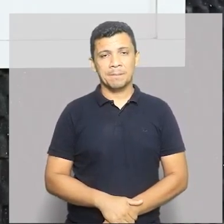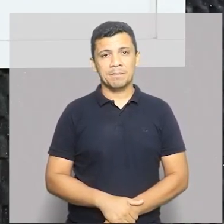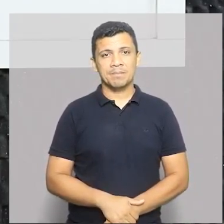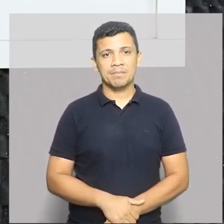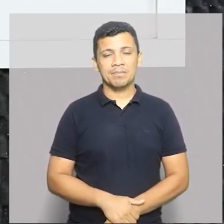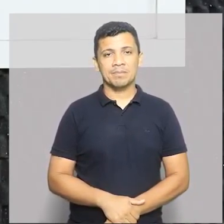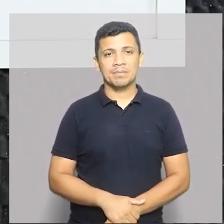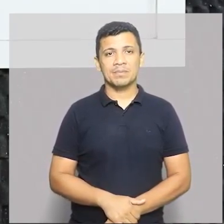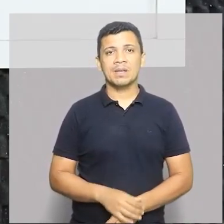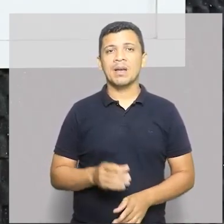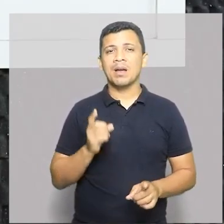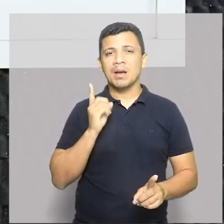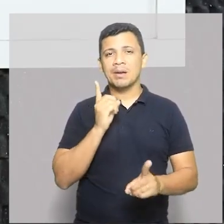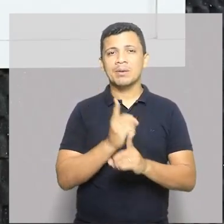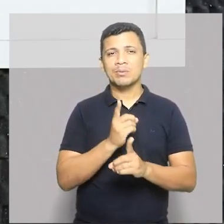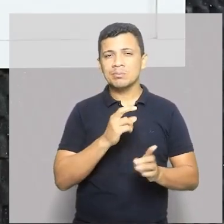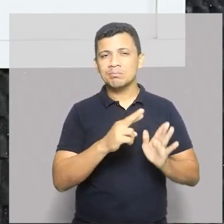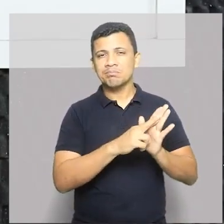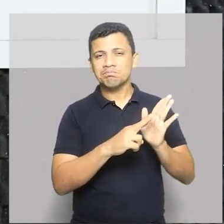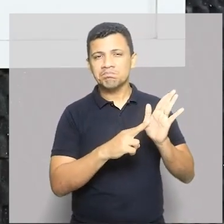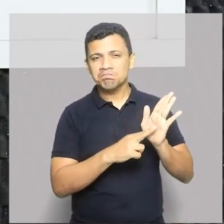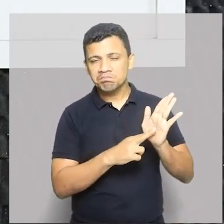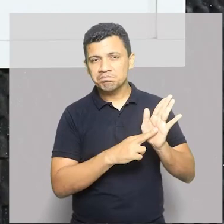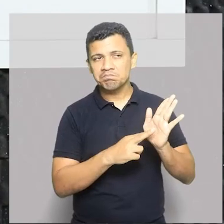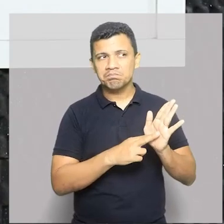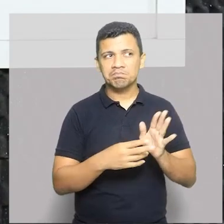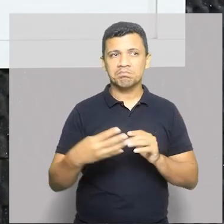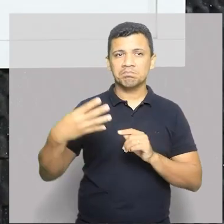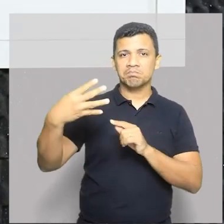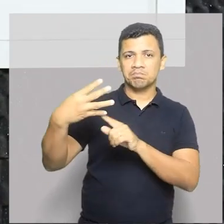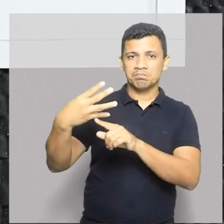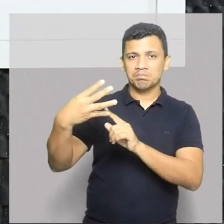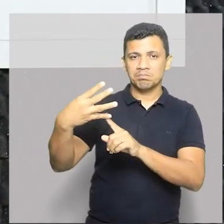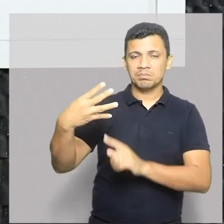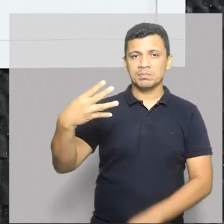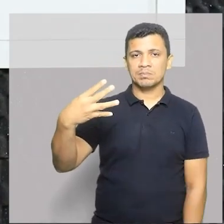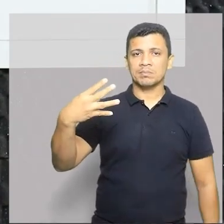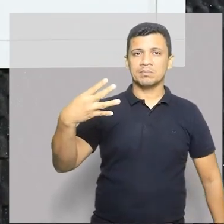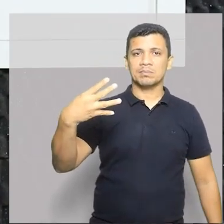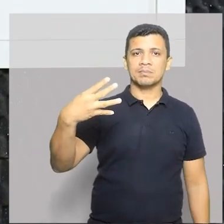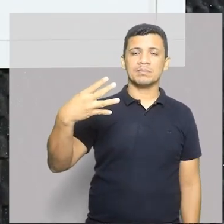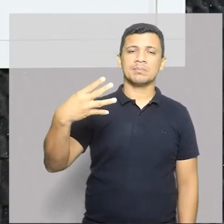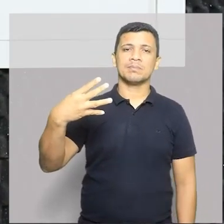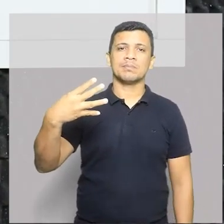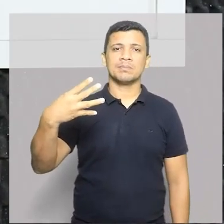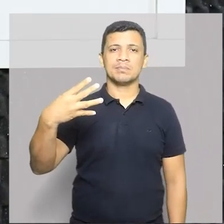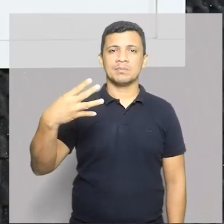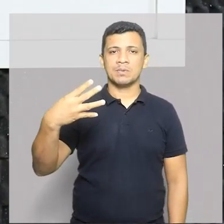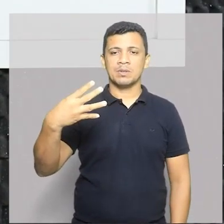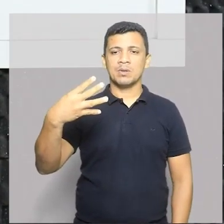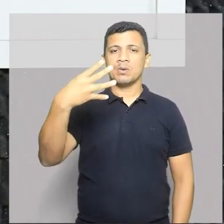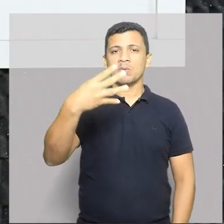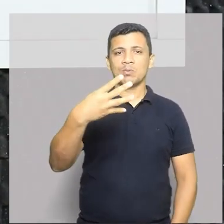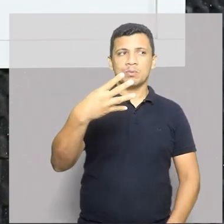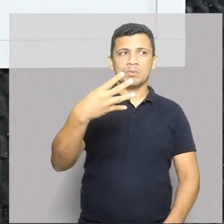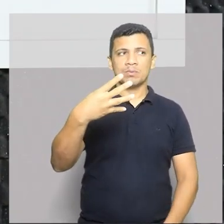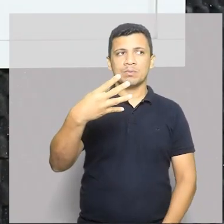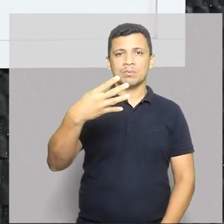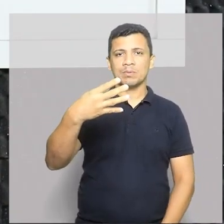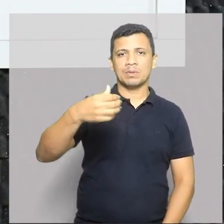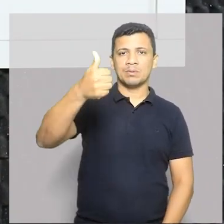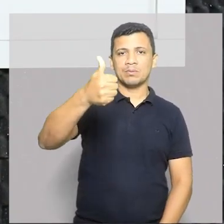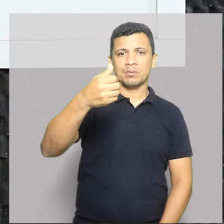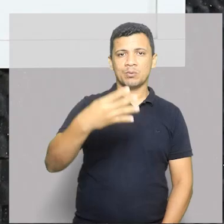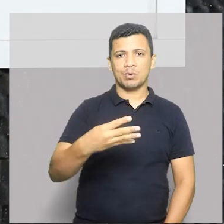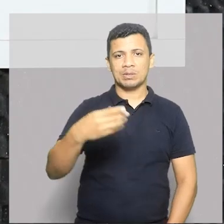Agora vamos achar o padrão do 4. Bora achar o padrão do 4. Bora lá, achar o padrão do 4. 4 elevado a 1, 4 elevado a 2,